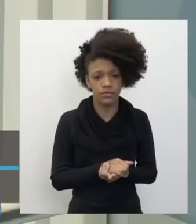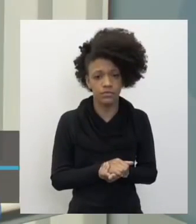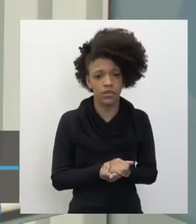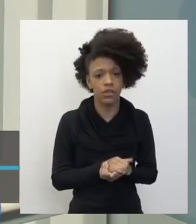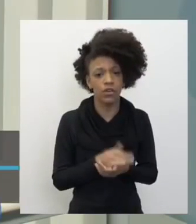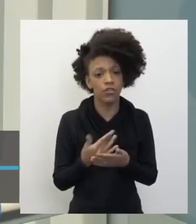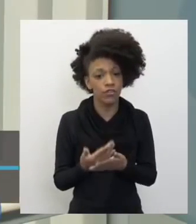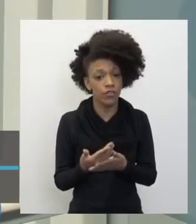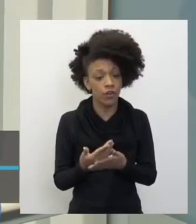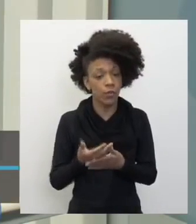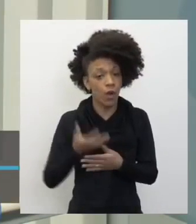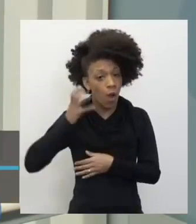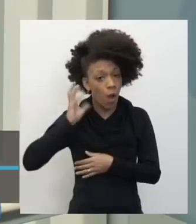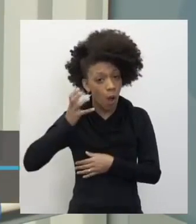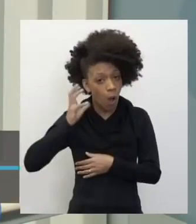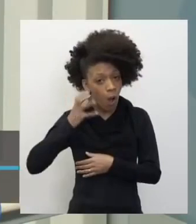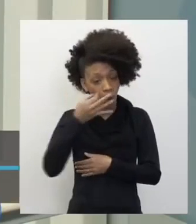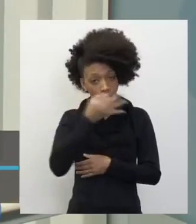ouvir um podcast